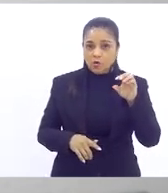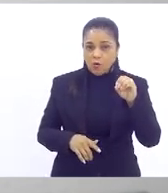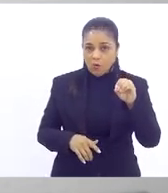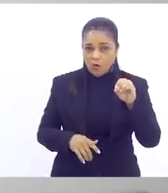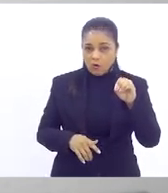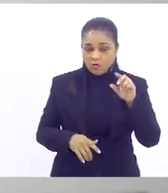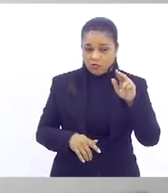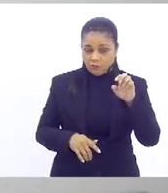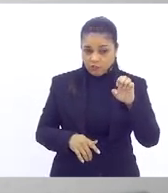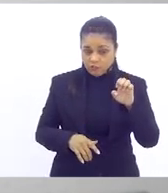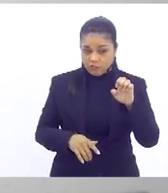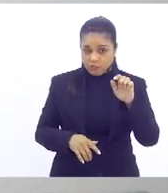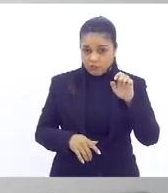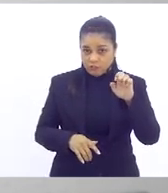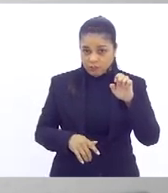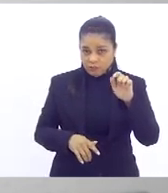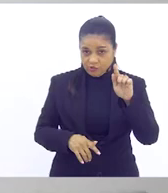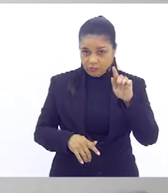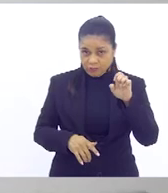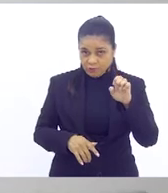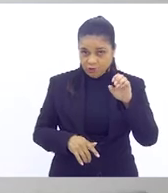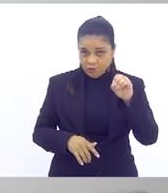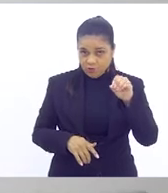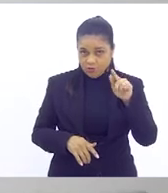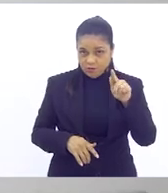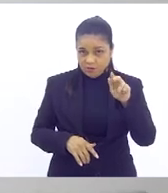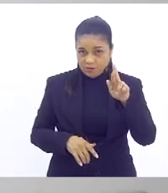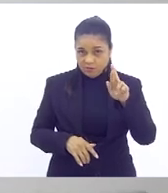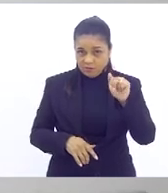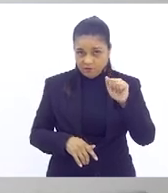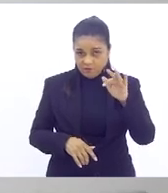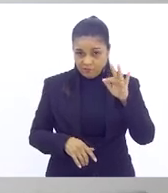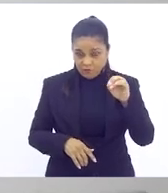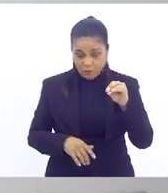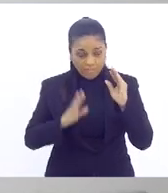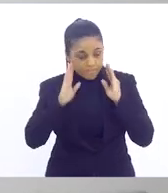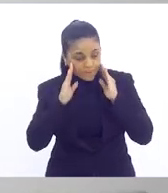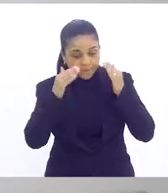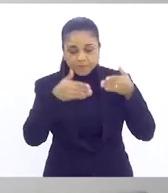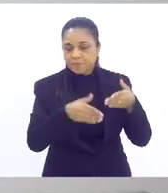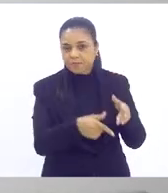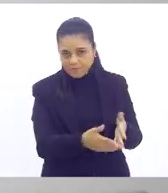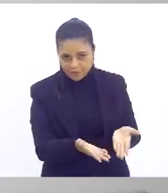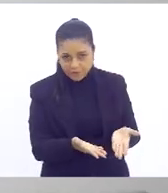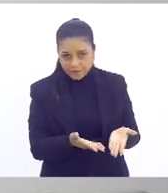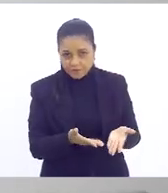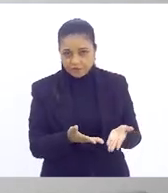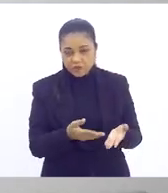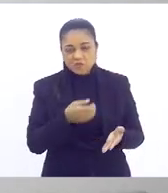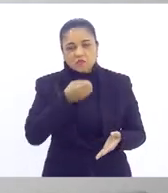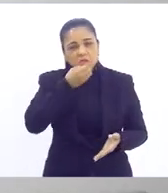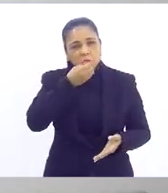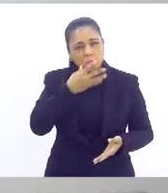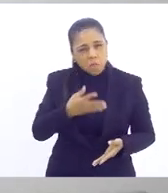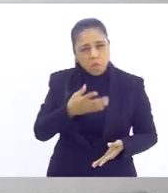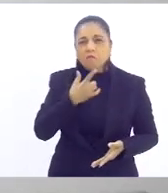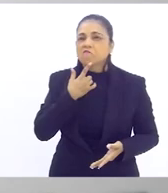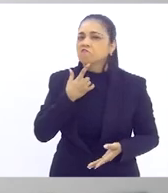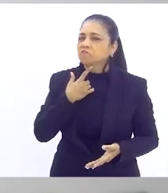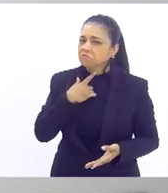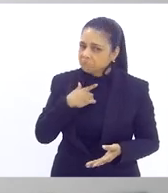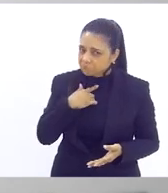então eu não eu acho que se houver um pouco de boa vontade